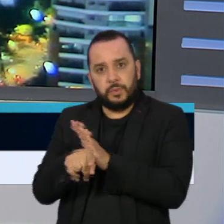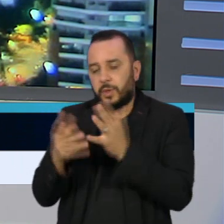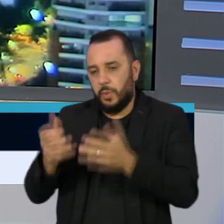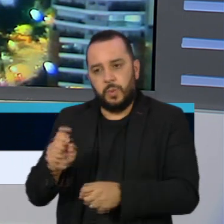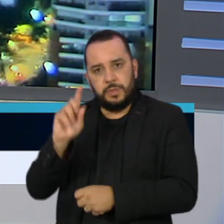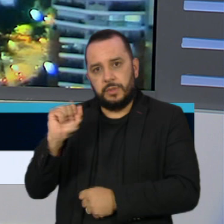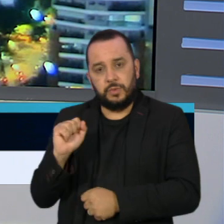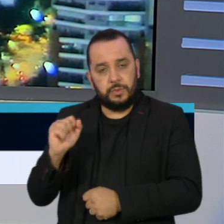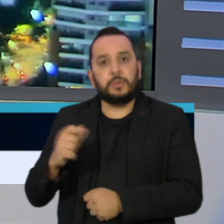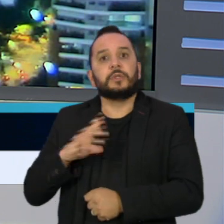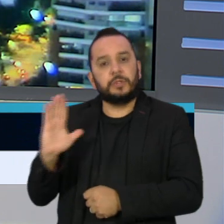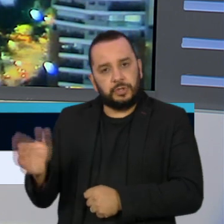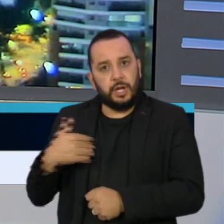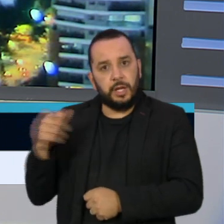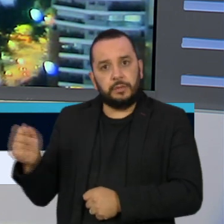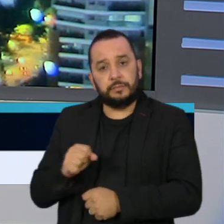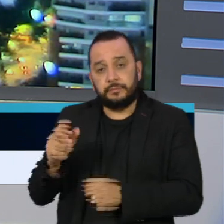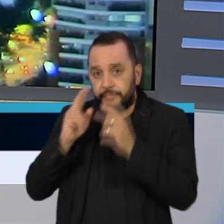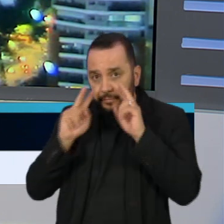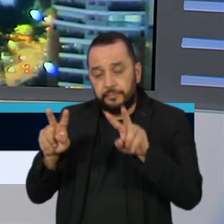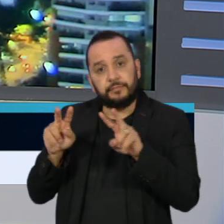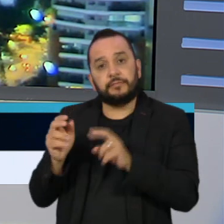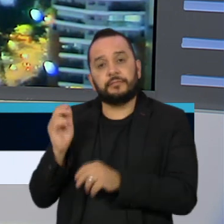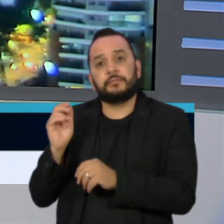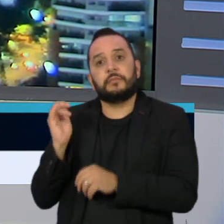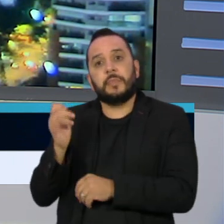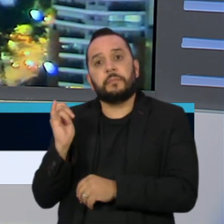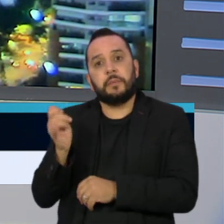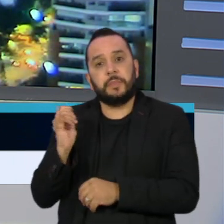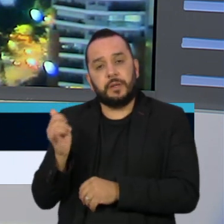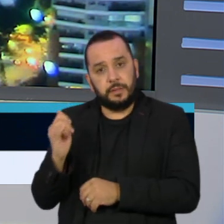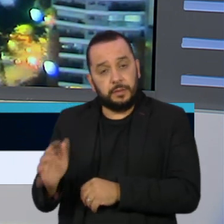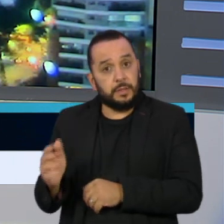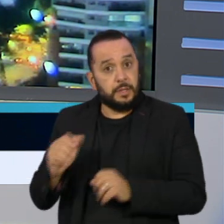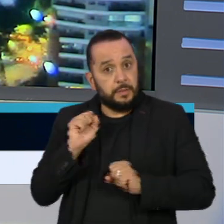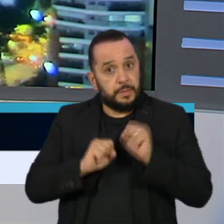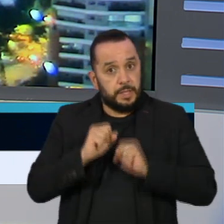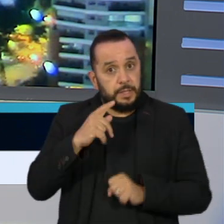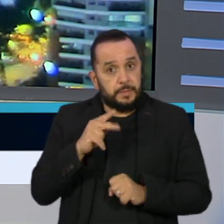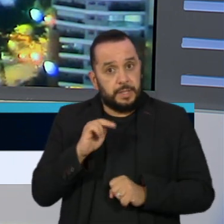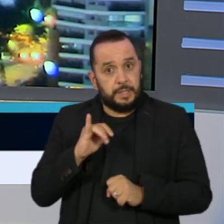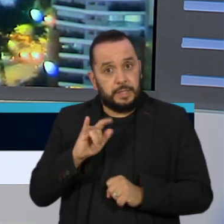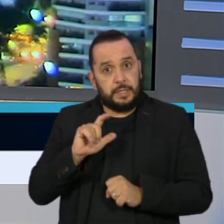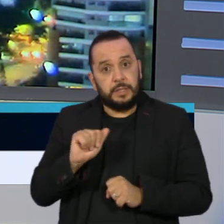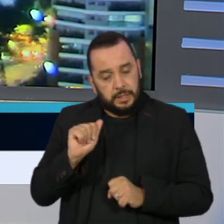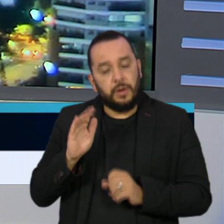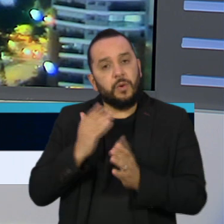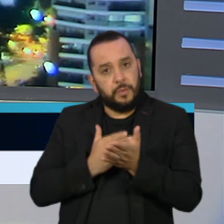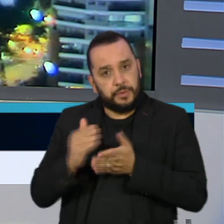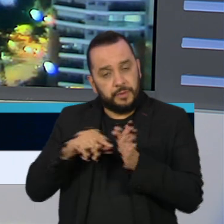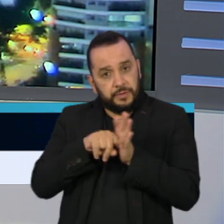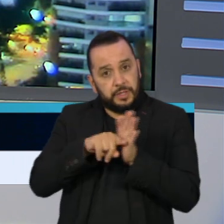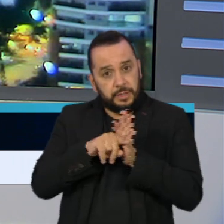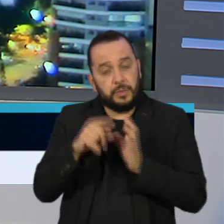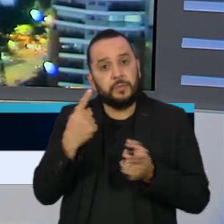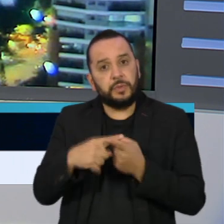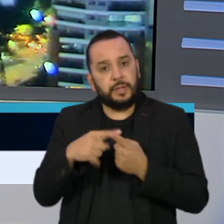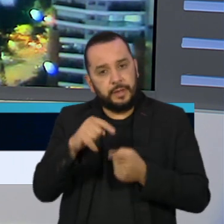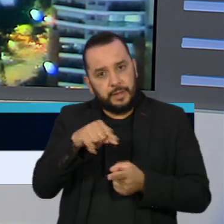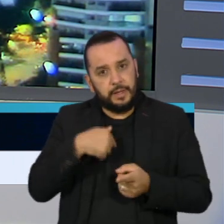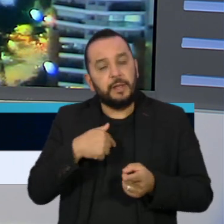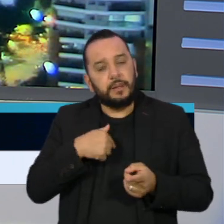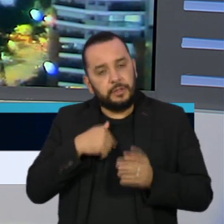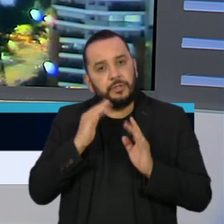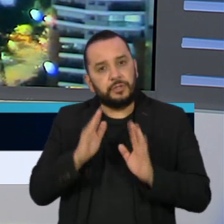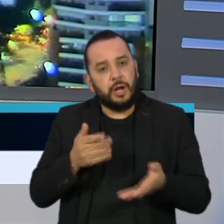ela foi convocada como testemunha a precisa medicamentos entrou na mira da comissão parlamentar de inquérito por ter intermediado